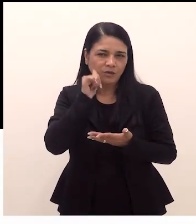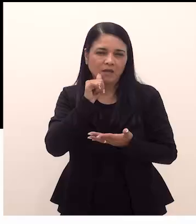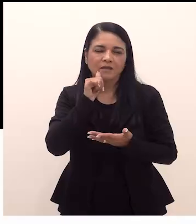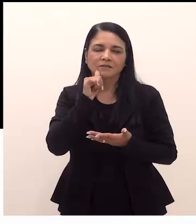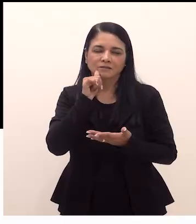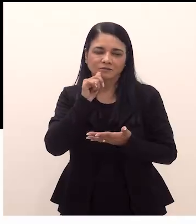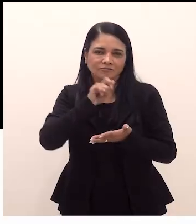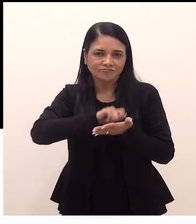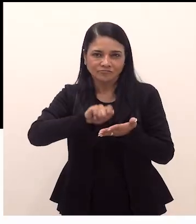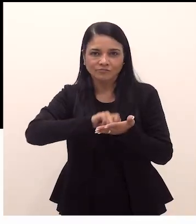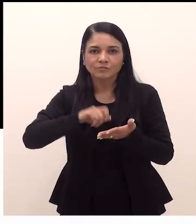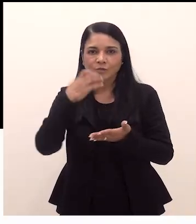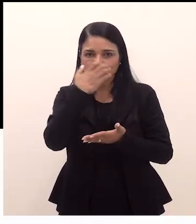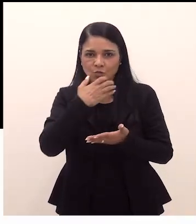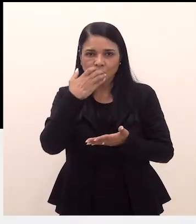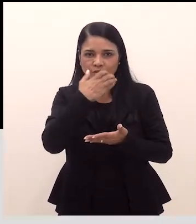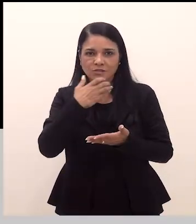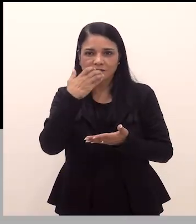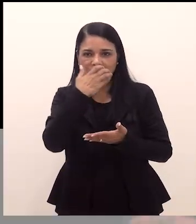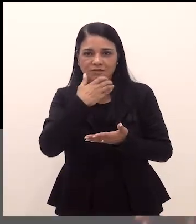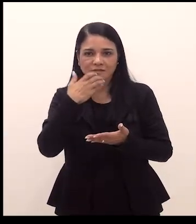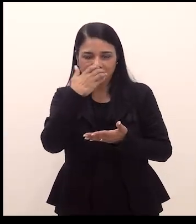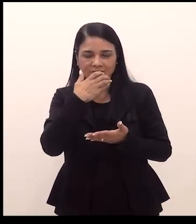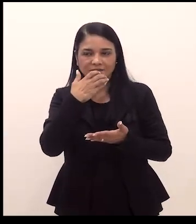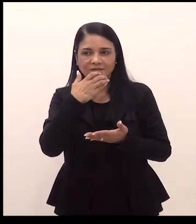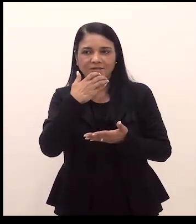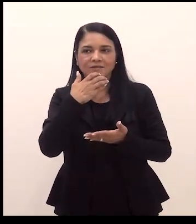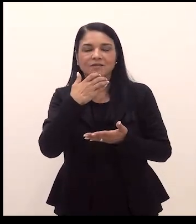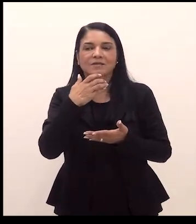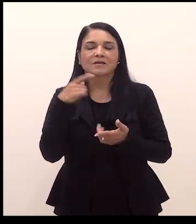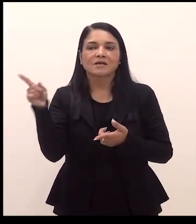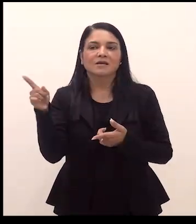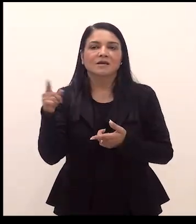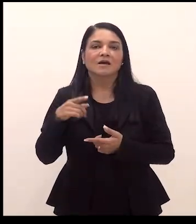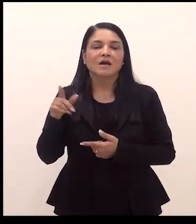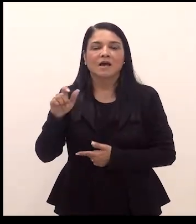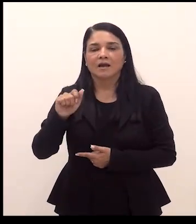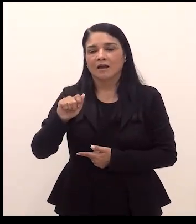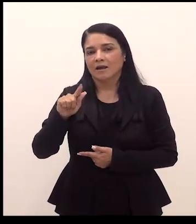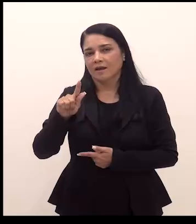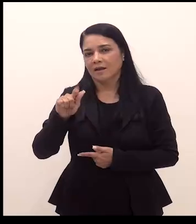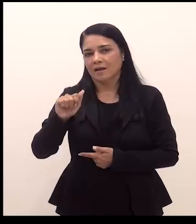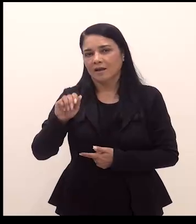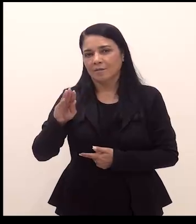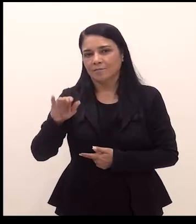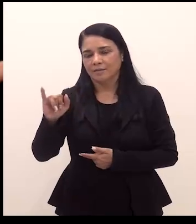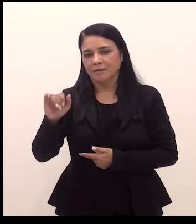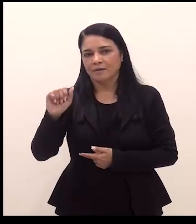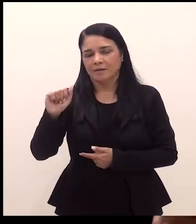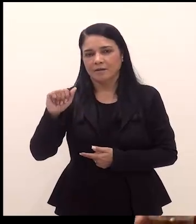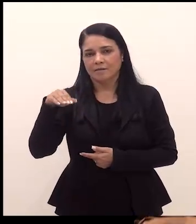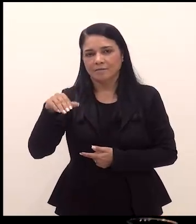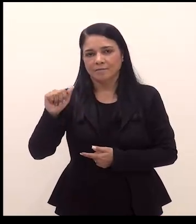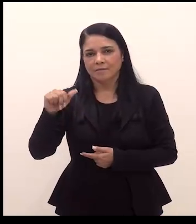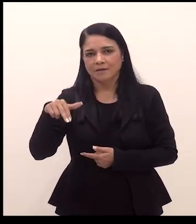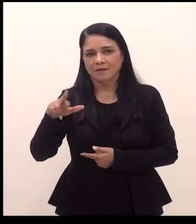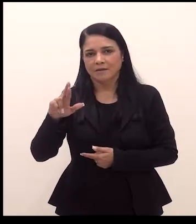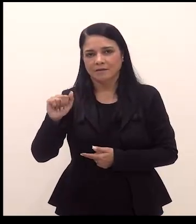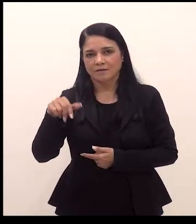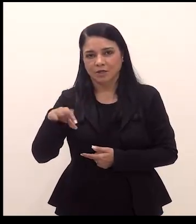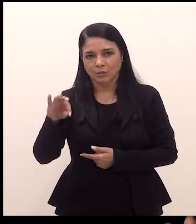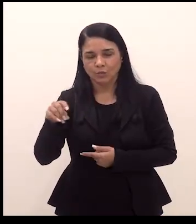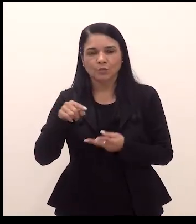muitas mulheres aí fazendo coisas legais atualmente. O ano passado foi o ano do Rock Doido, da Gabi Amarantos, que eu